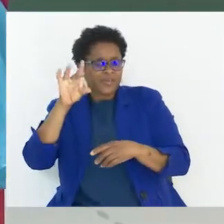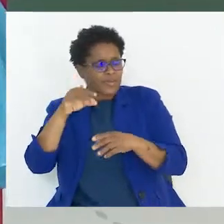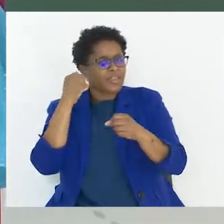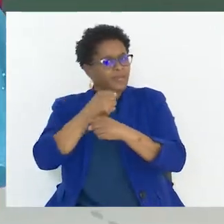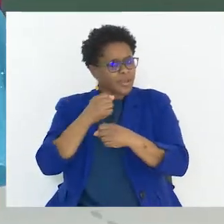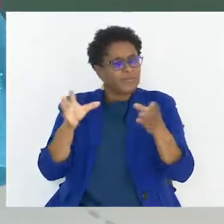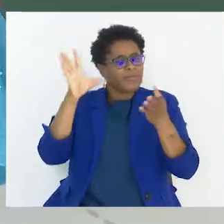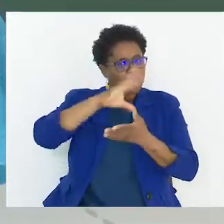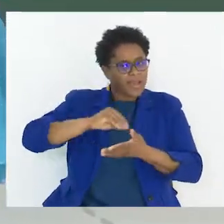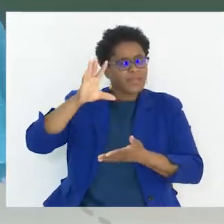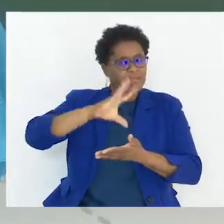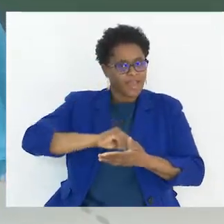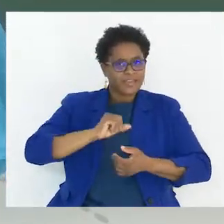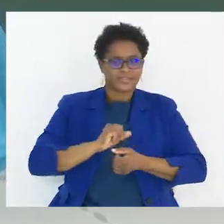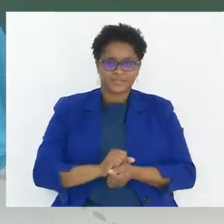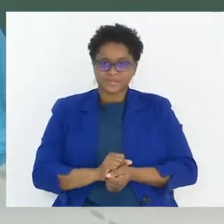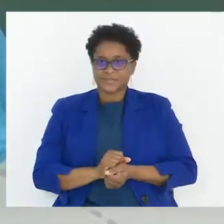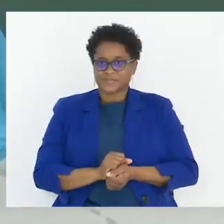vez mais. Palmas!